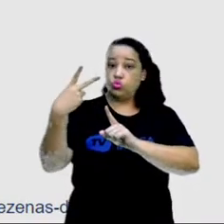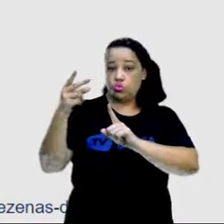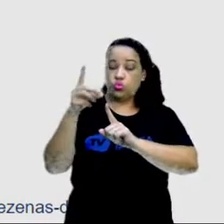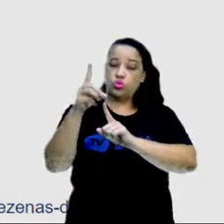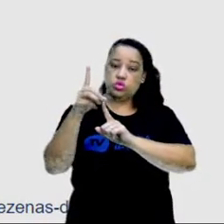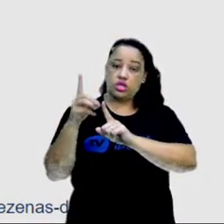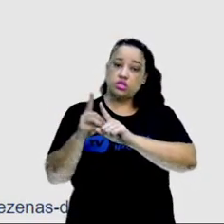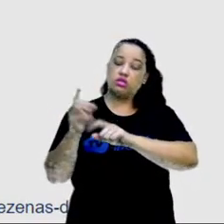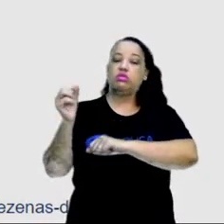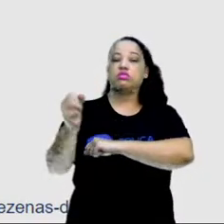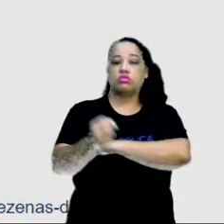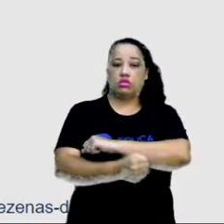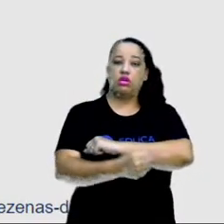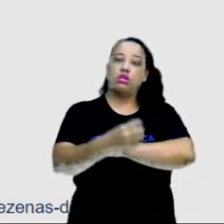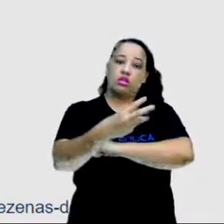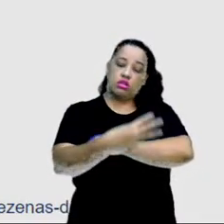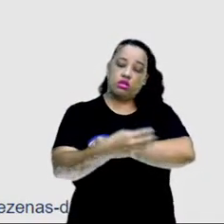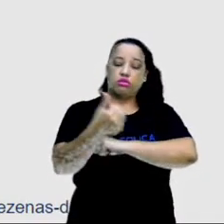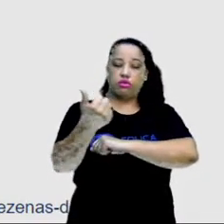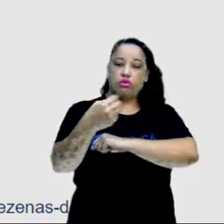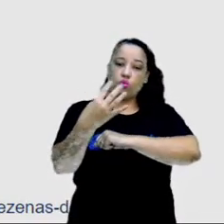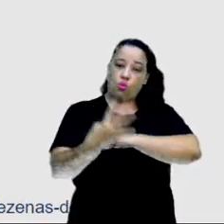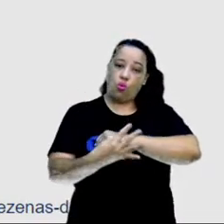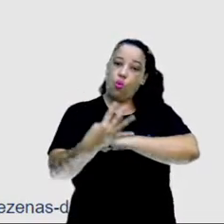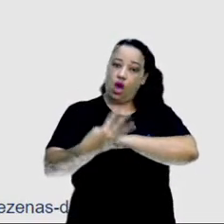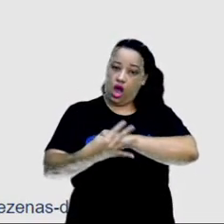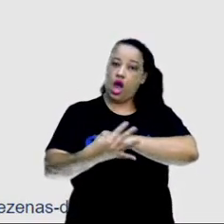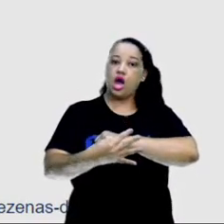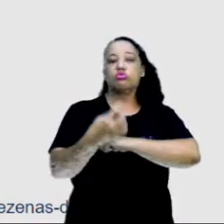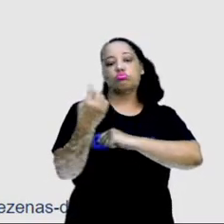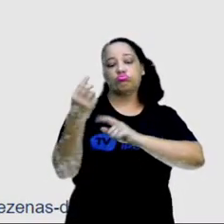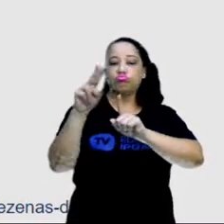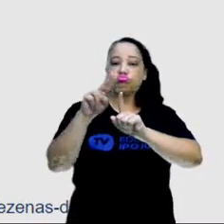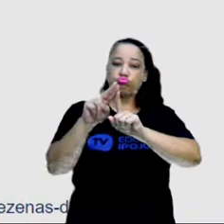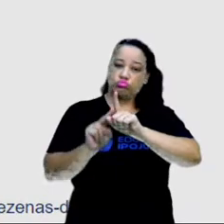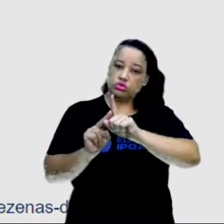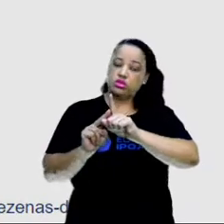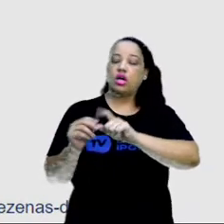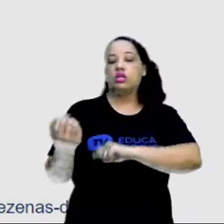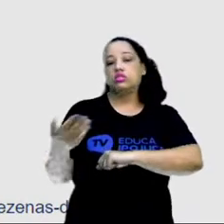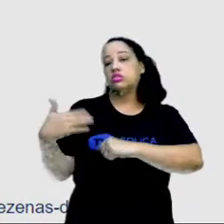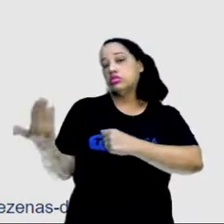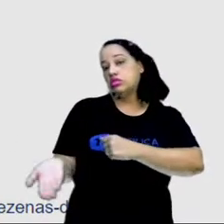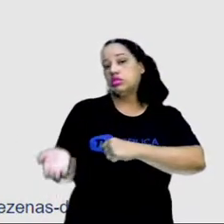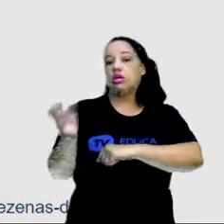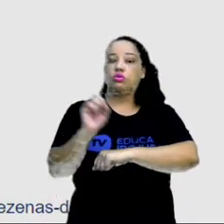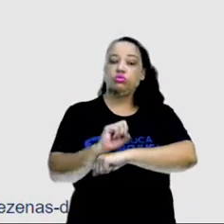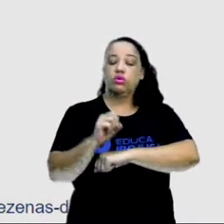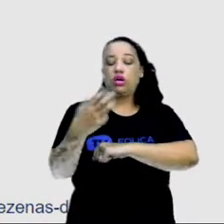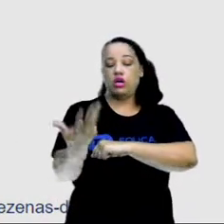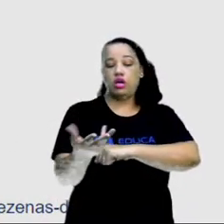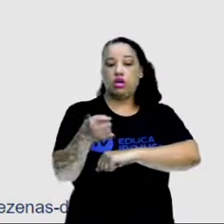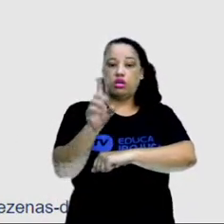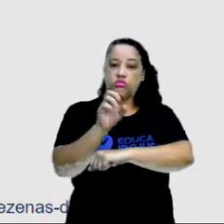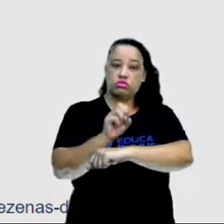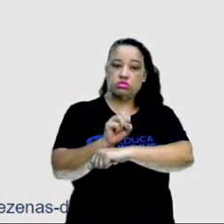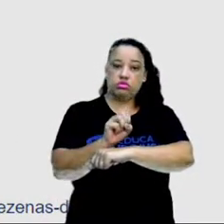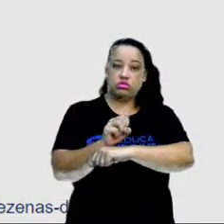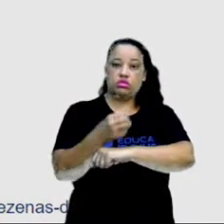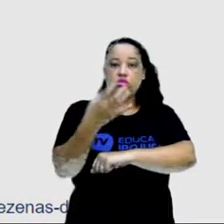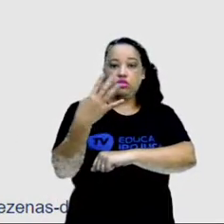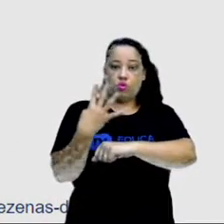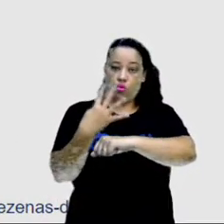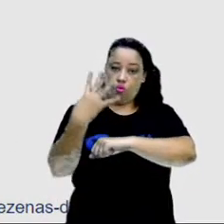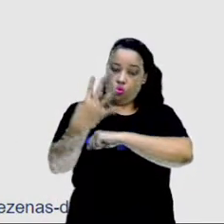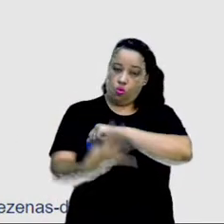4, que são o quê? Referente a 4 unidades. Ou seja, 324, o 4